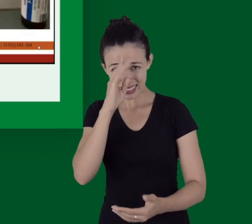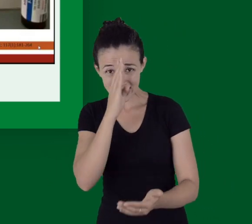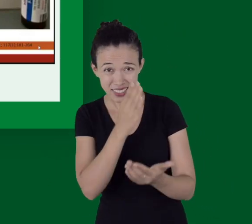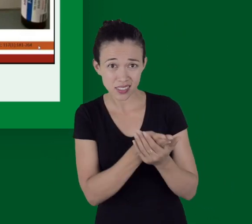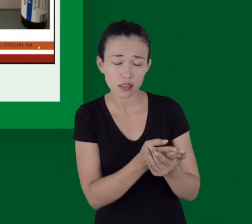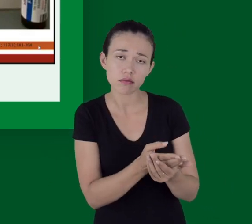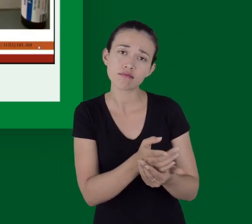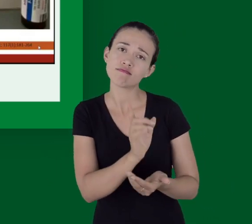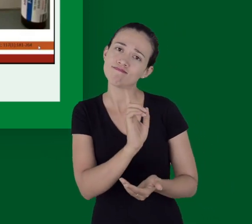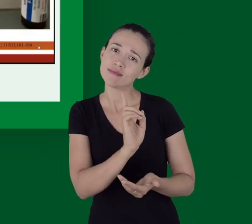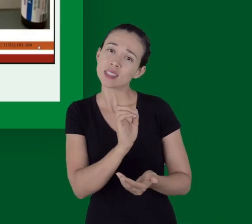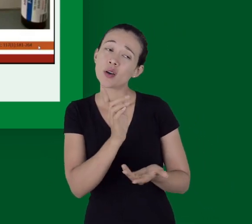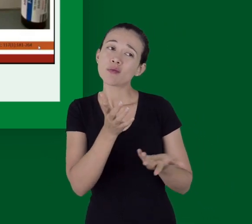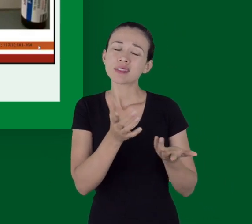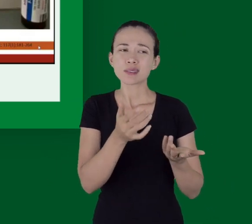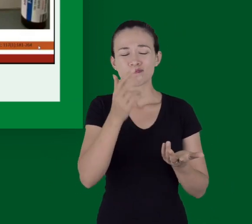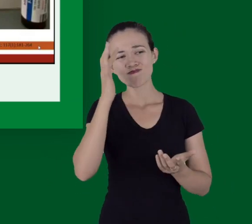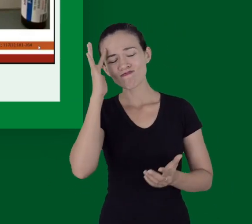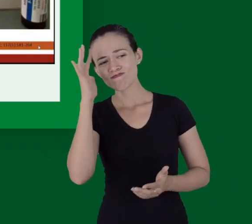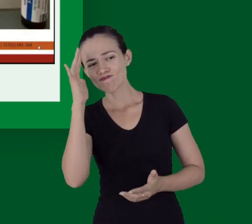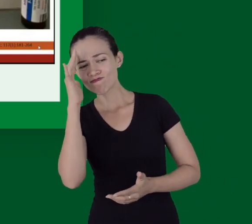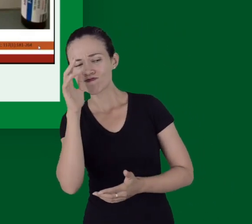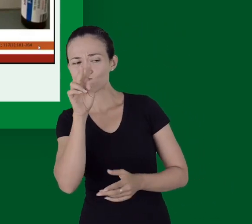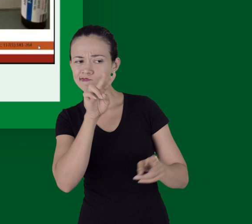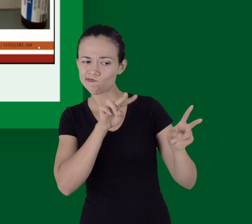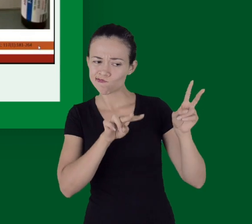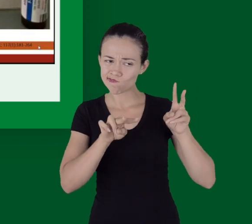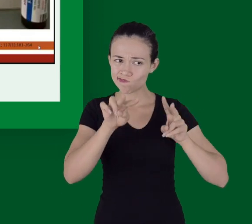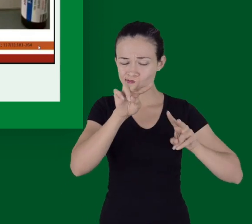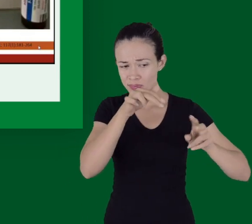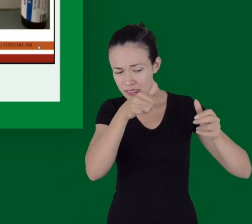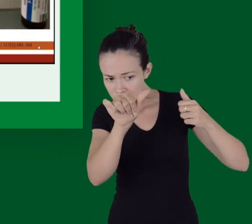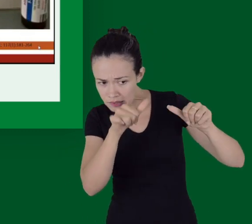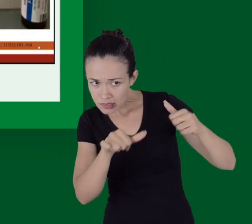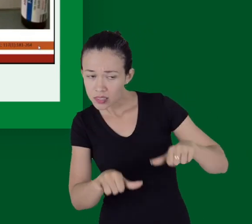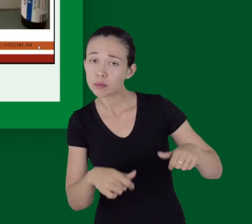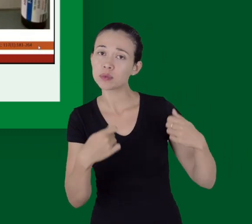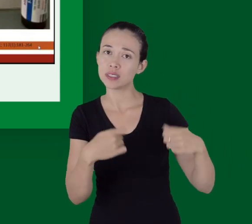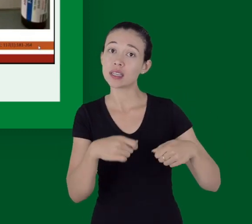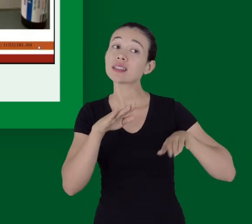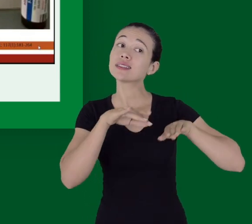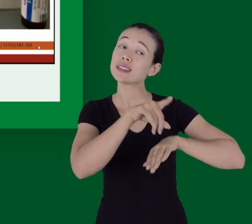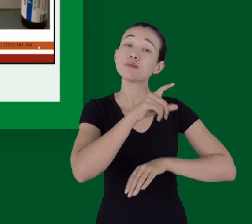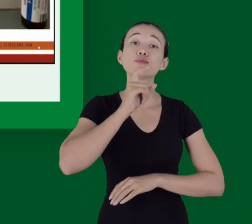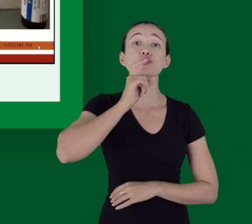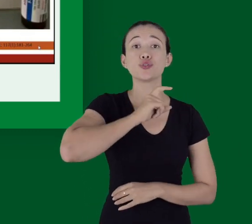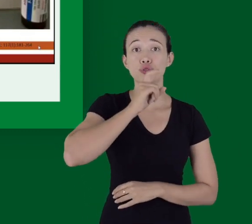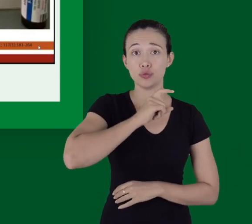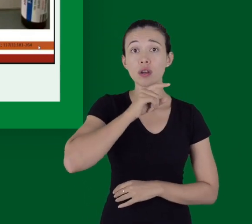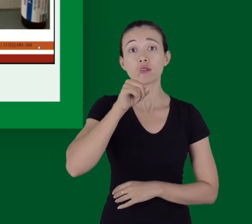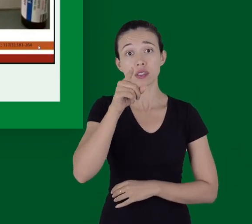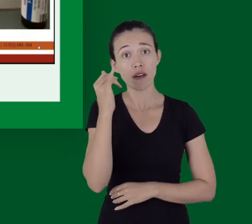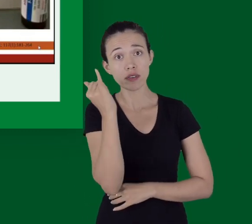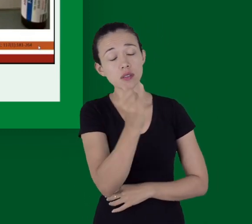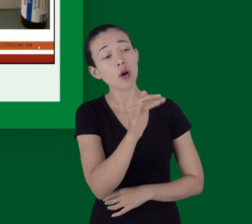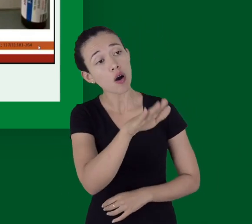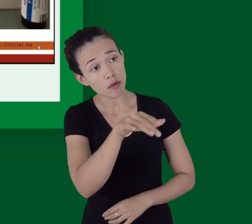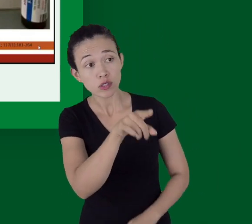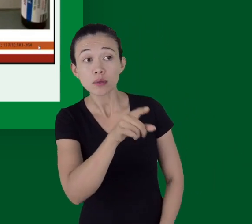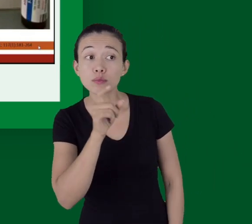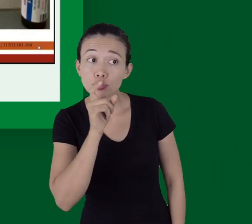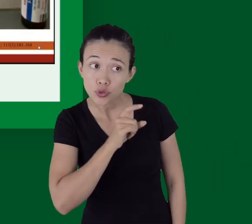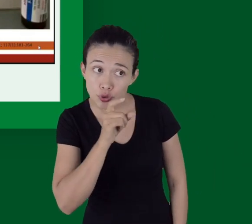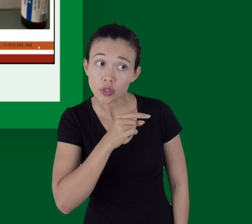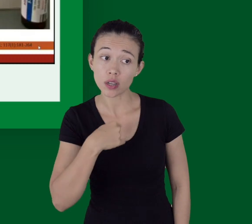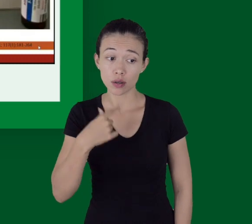um pré-conceito para você avaliar se aquele paciente realmente está falando a verdade ou está mentindo. Porque se ele estiver mentindo, você vai ter que falar,